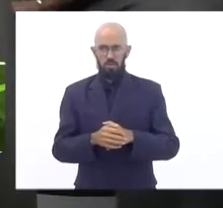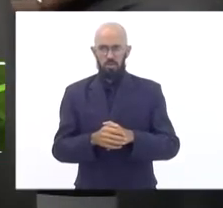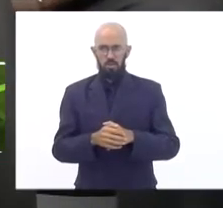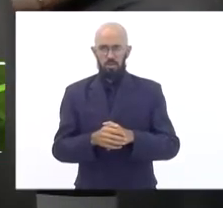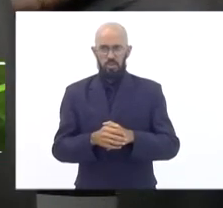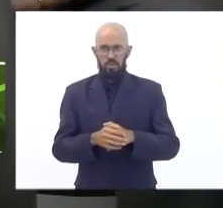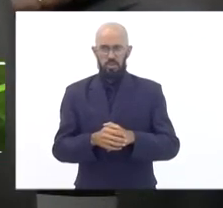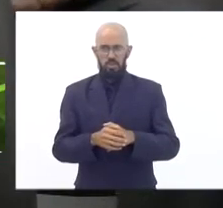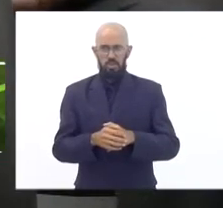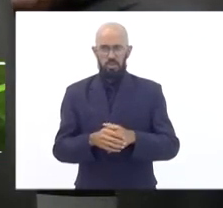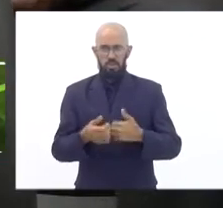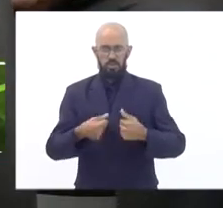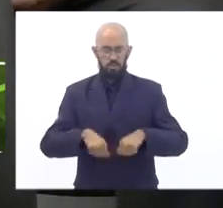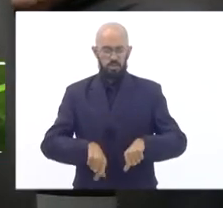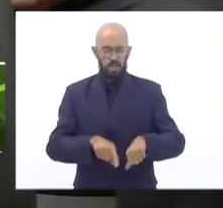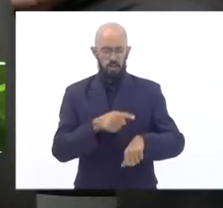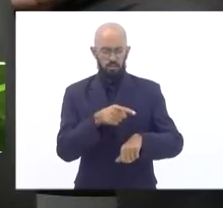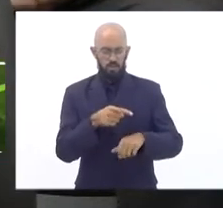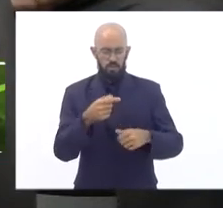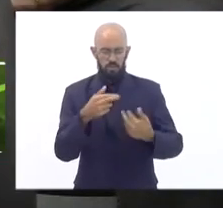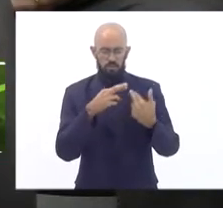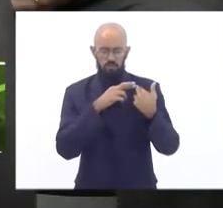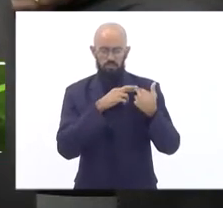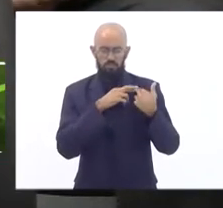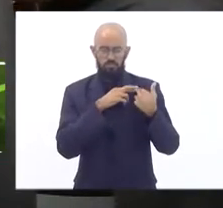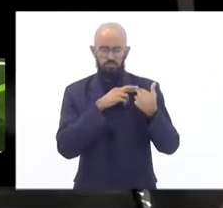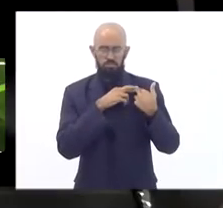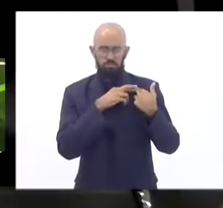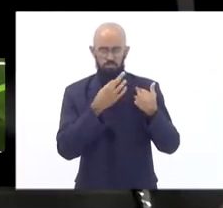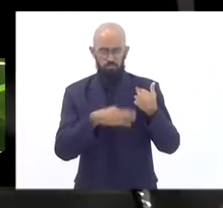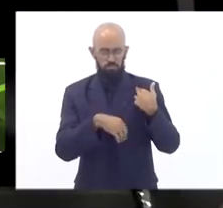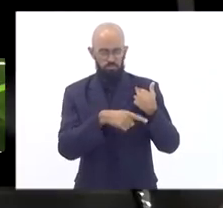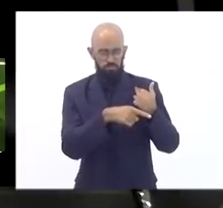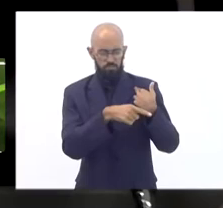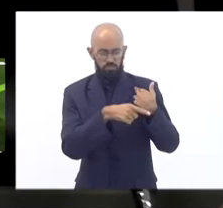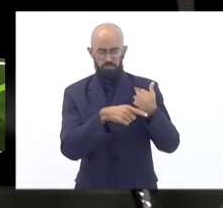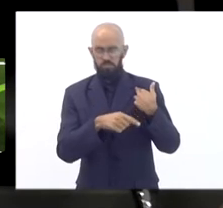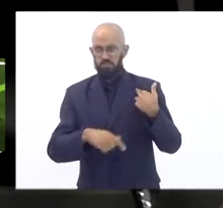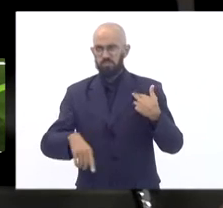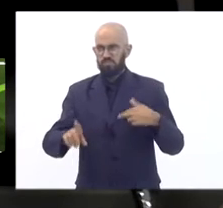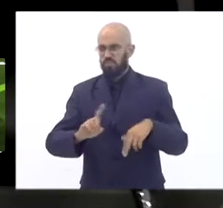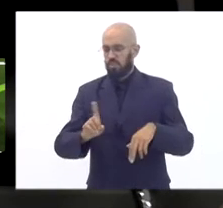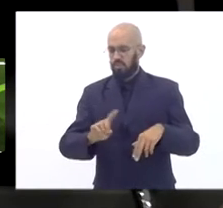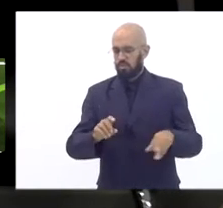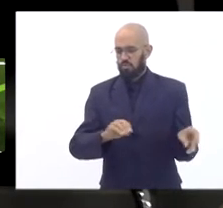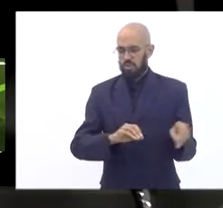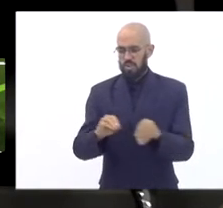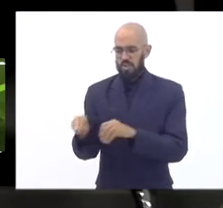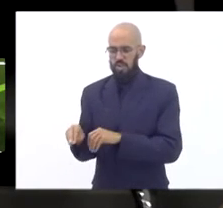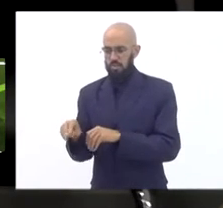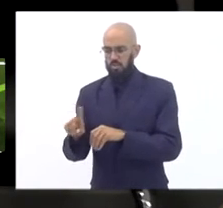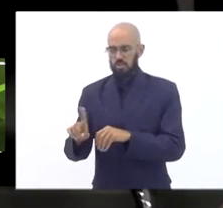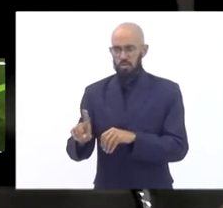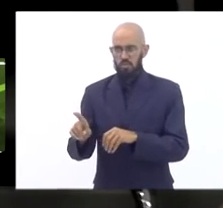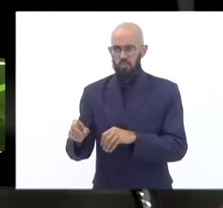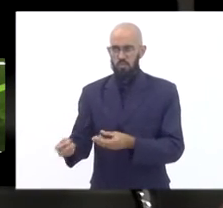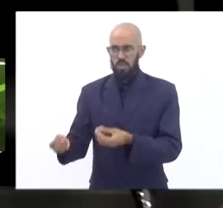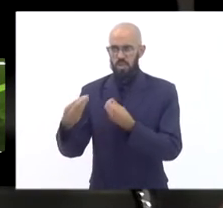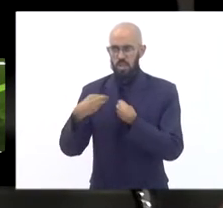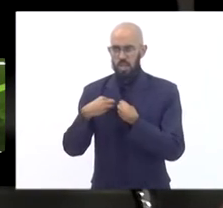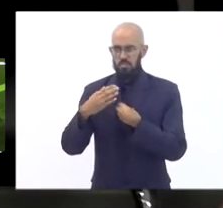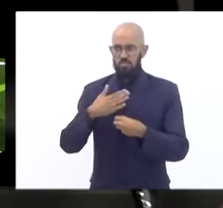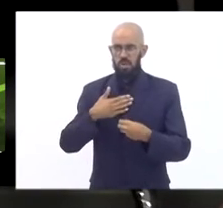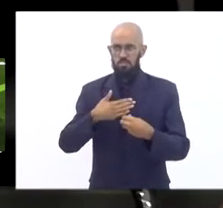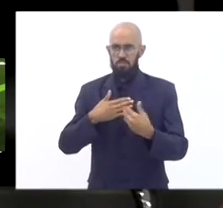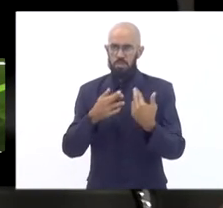estava ocupando aquele cargo. Posso dizer isso? Na verdade, deputada, eu nem fui deslocada, não. Fui apenas designada. Todas as minhas